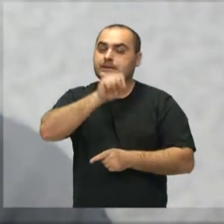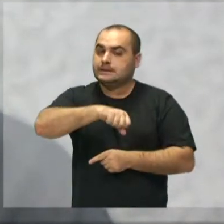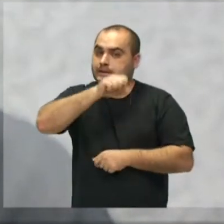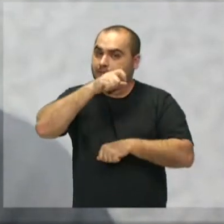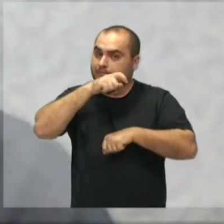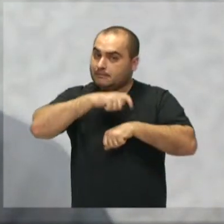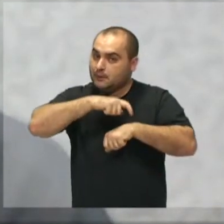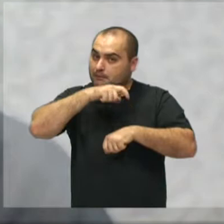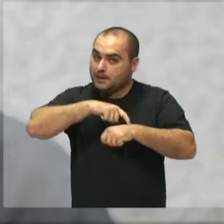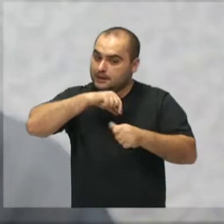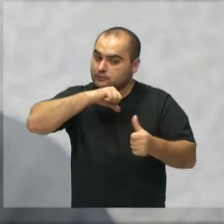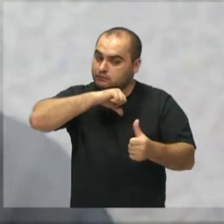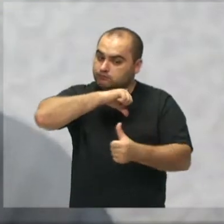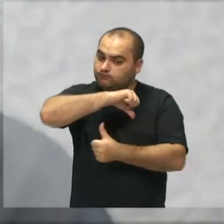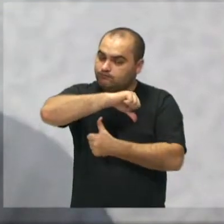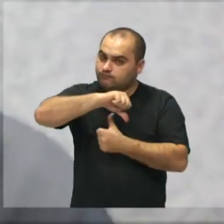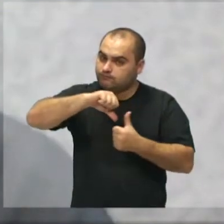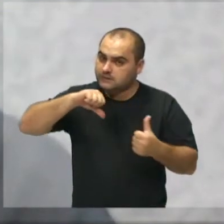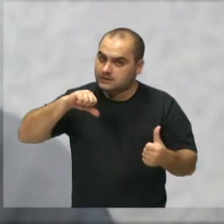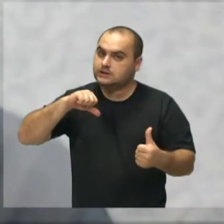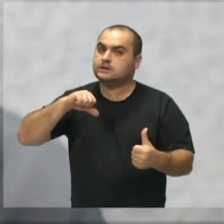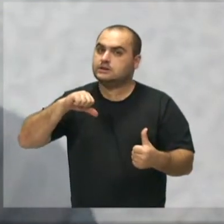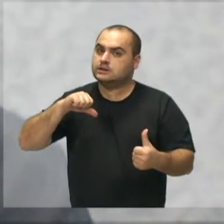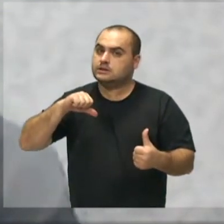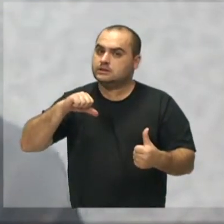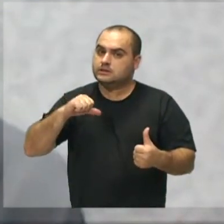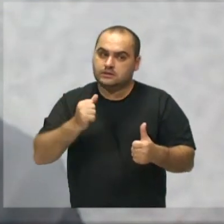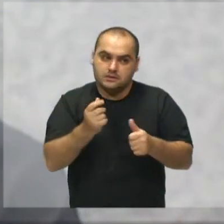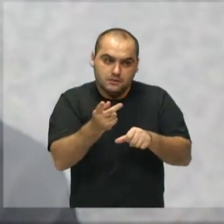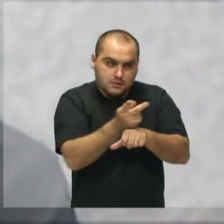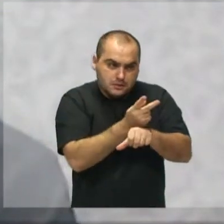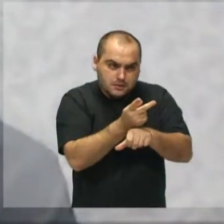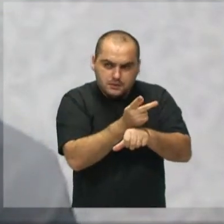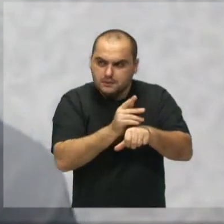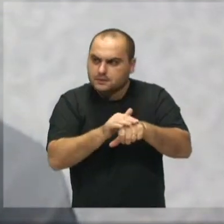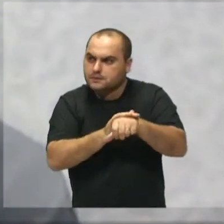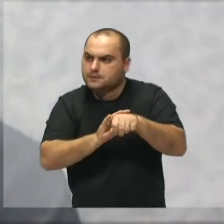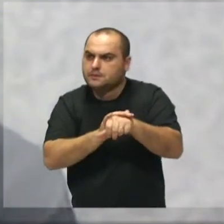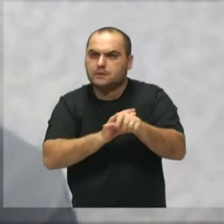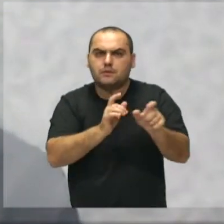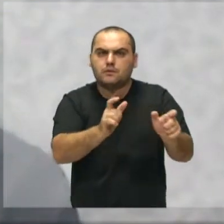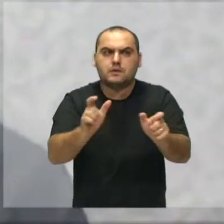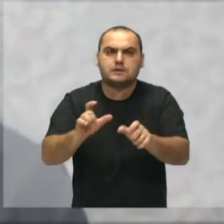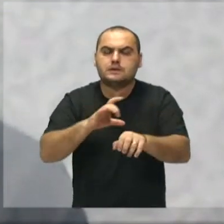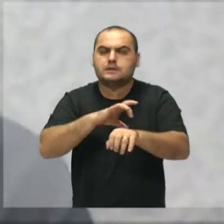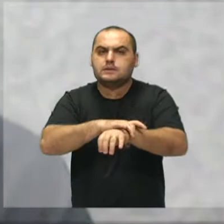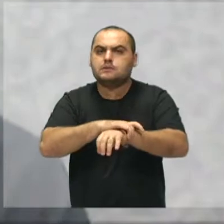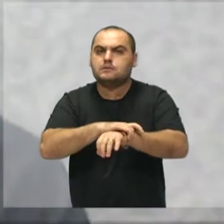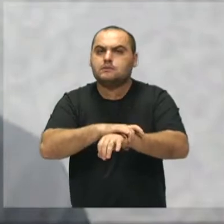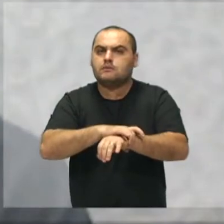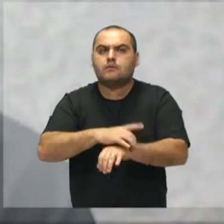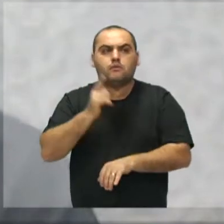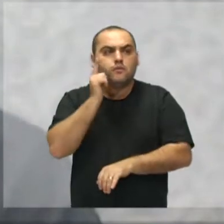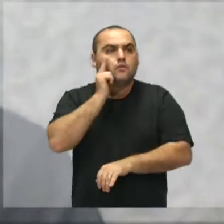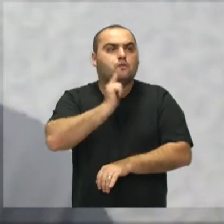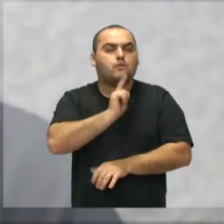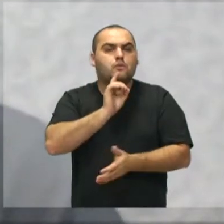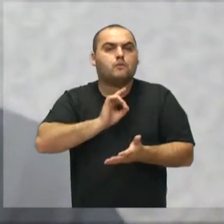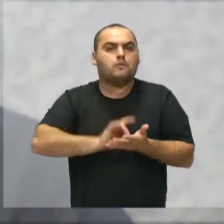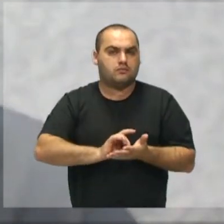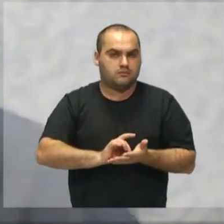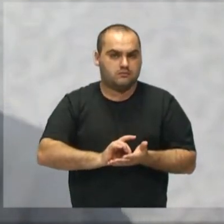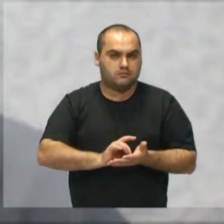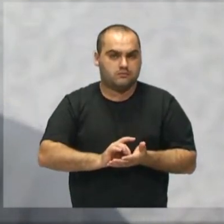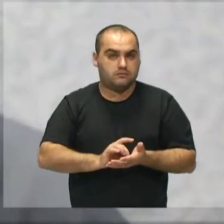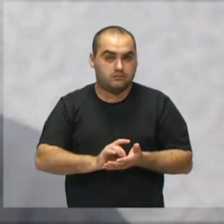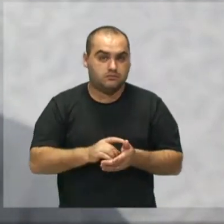de transição. Nós estamos à procura de um ponto seguro na política, de uma corda para a gente se segurar. Porque